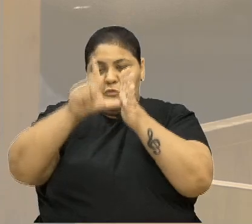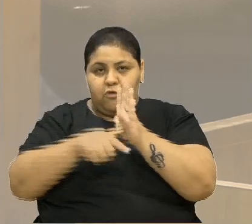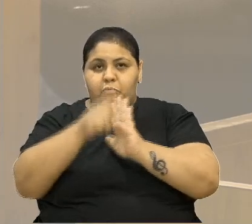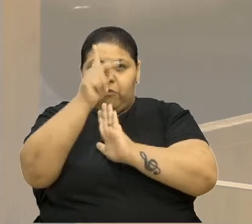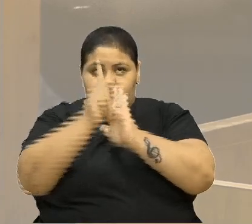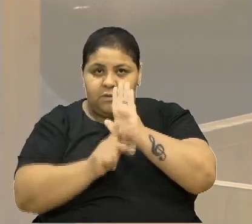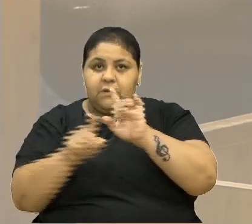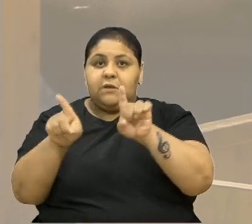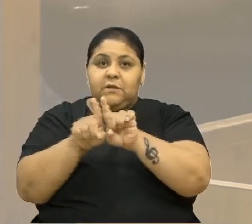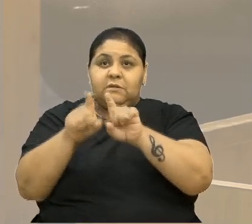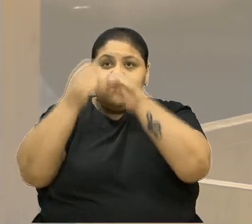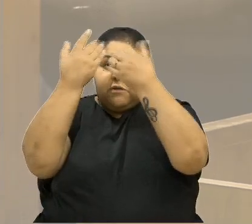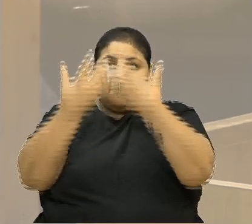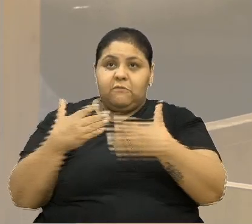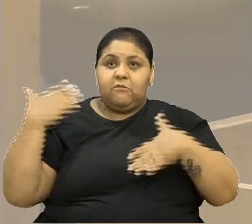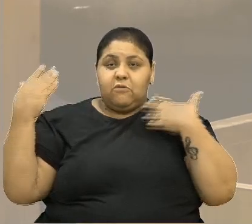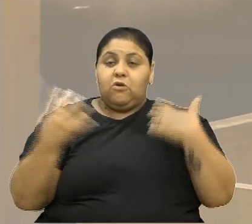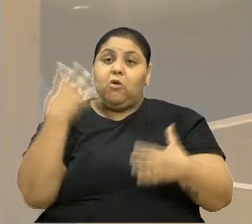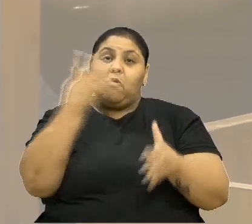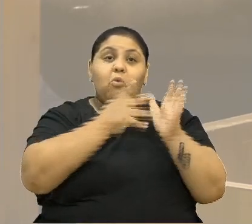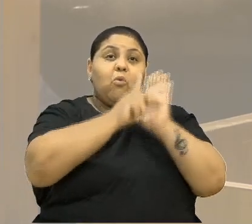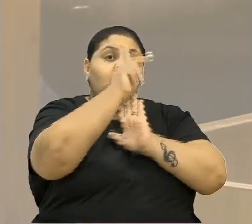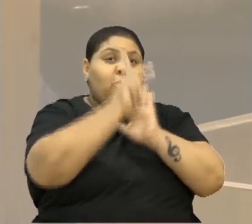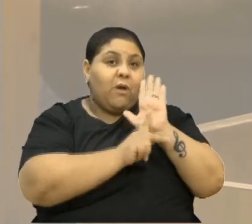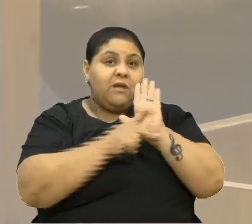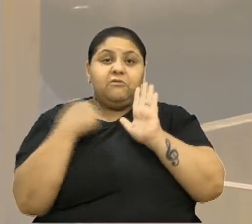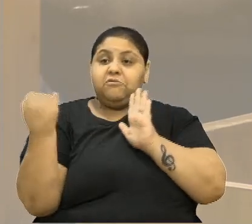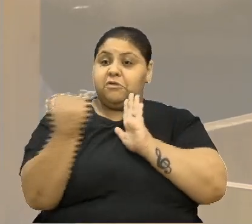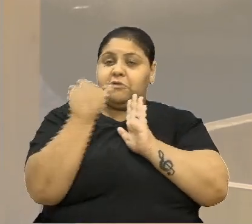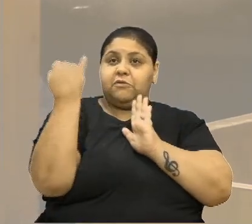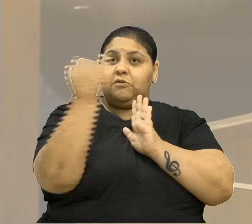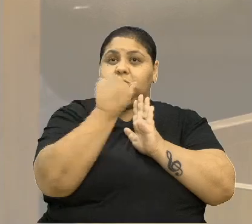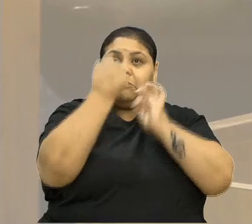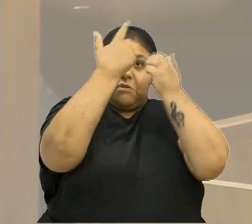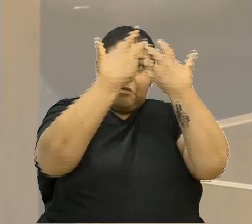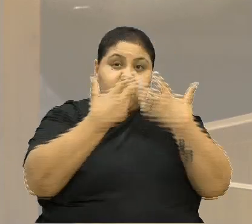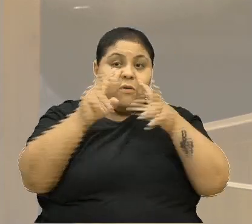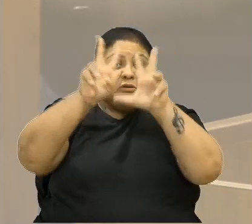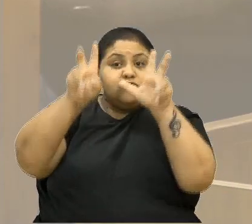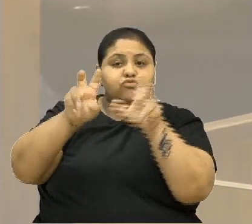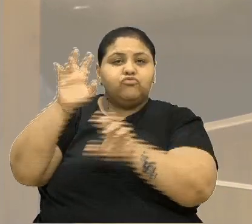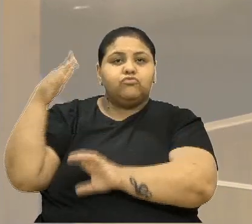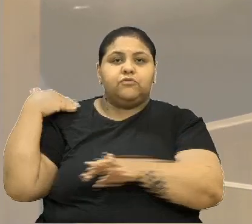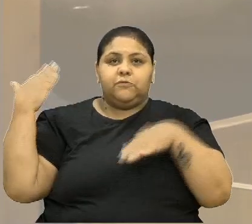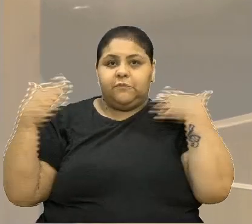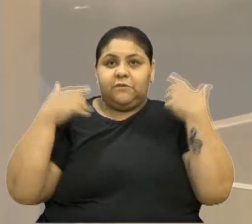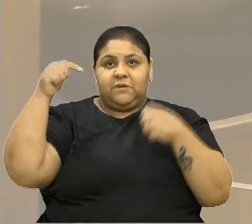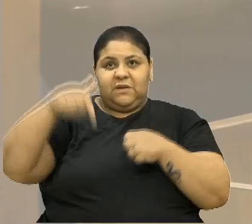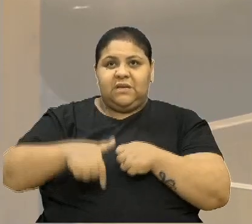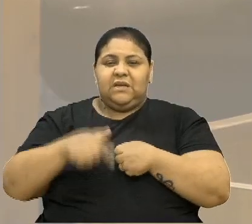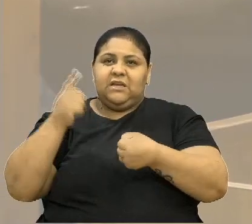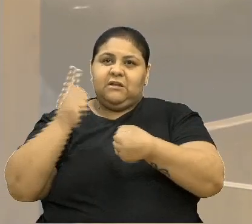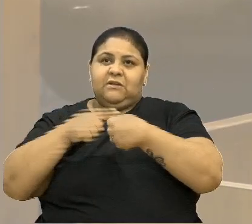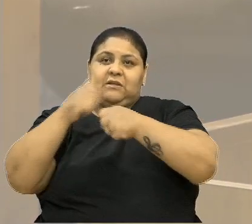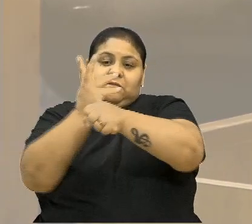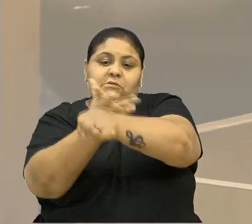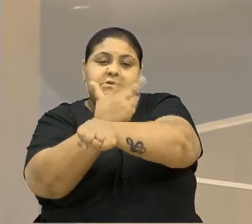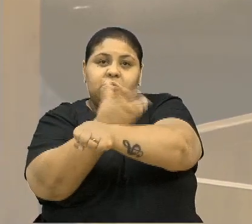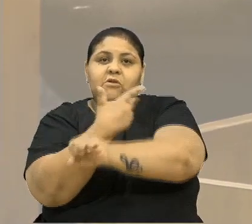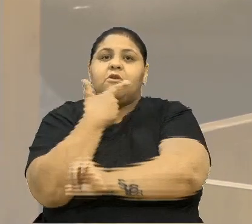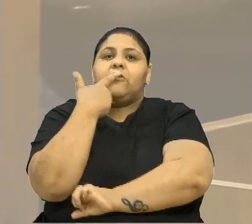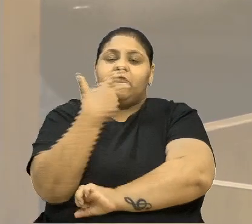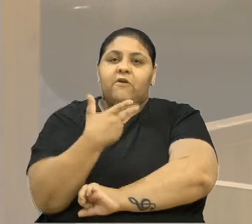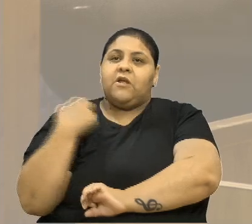turismo. Então são 4 pautas importantes que falam sobre turismo. E essa de Cidade Jardim, faço questão de ressaltar